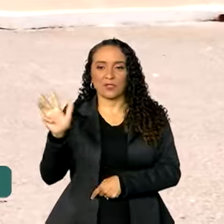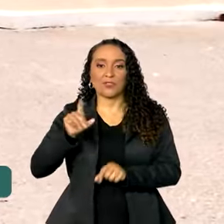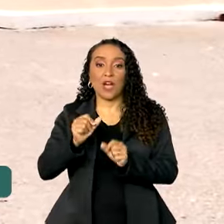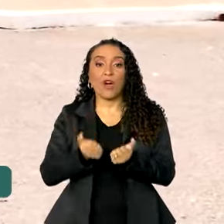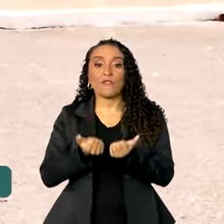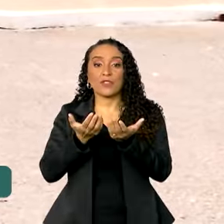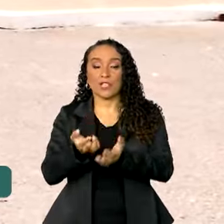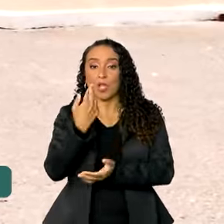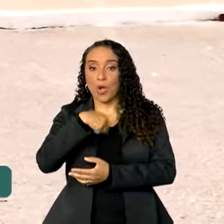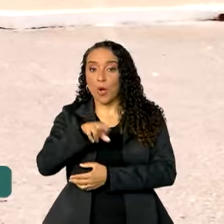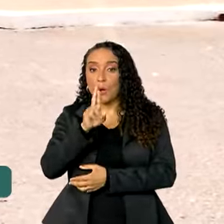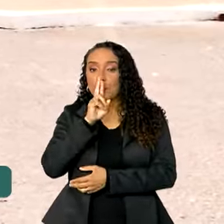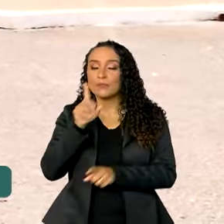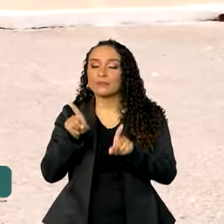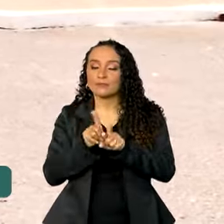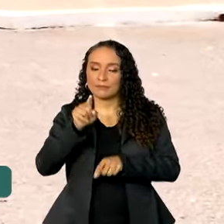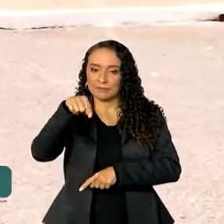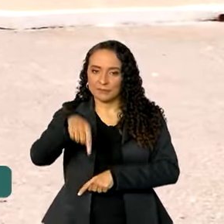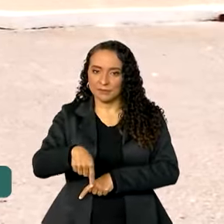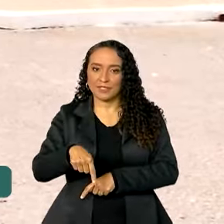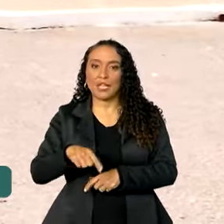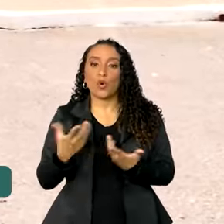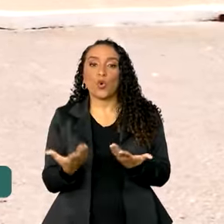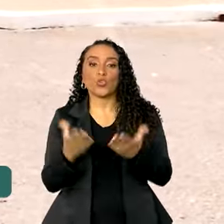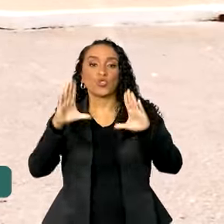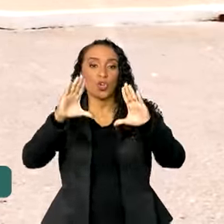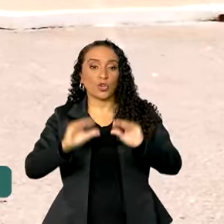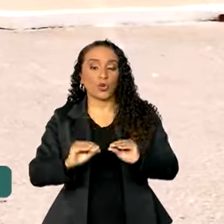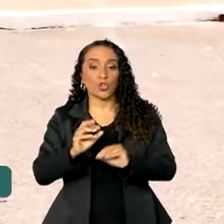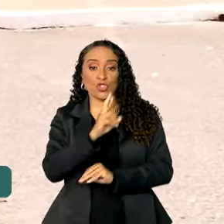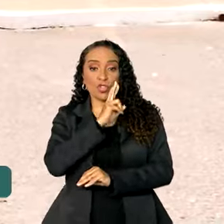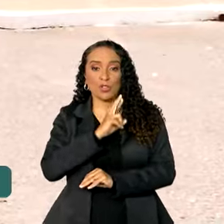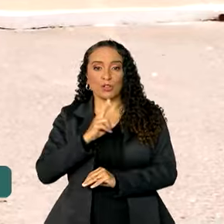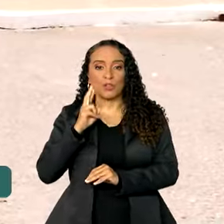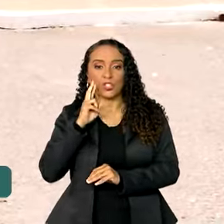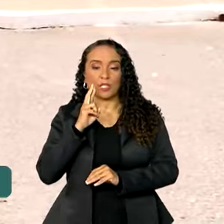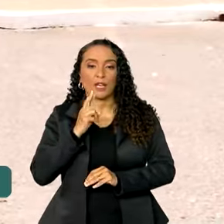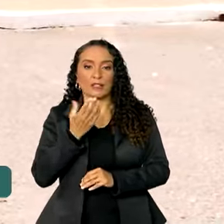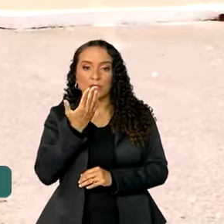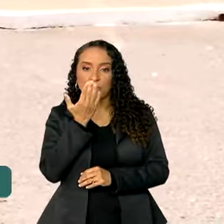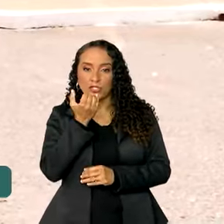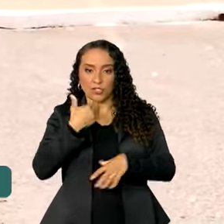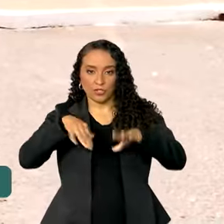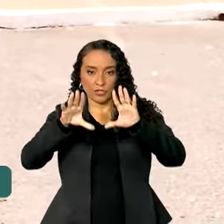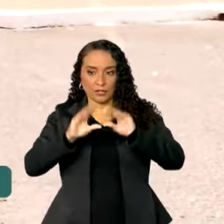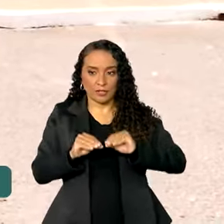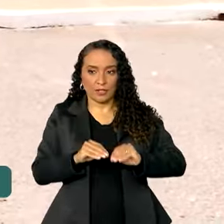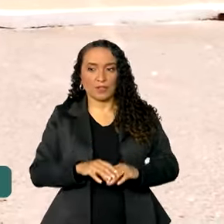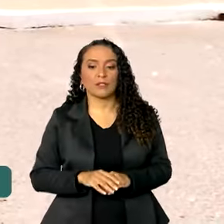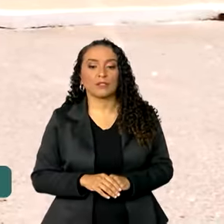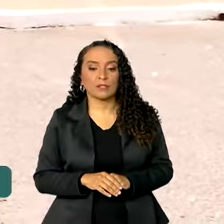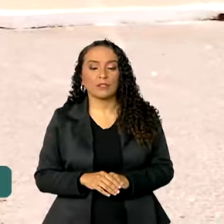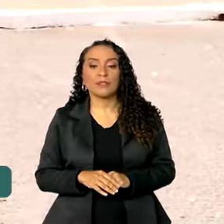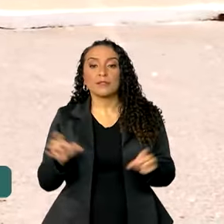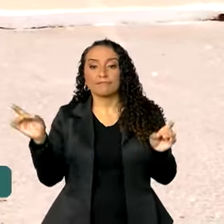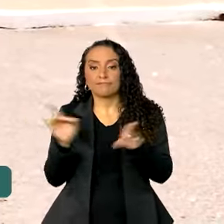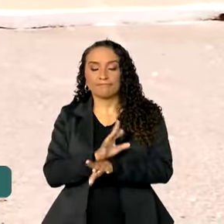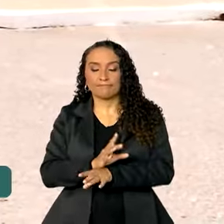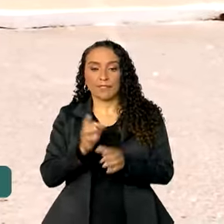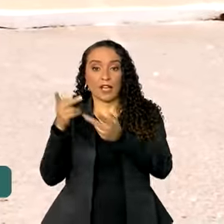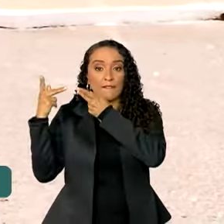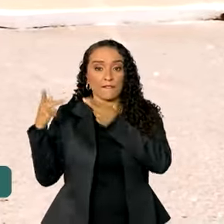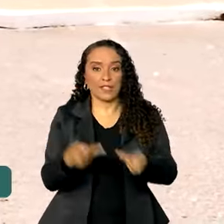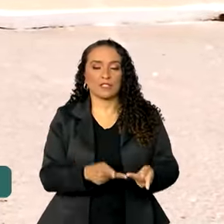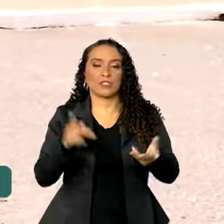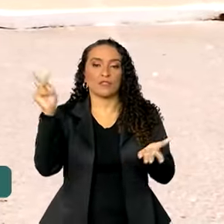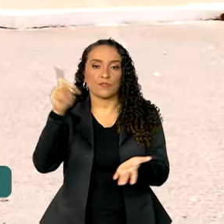um almoço também aqui e hoje à noite um jantar no Itamaraty, que encerra, portanto, essa visita oficial.